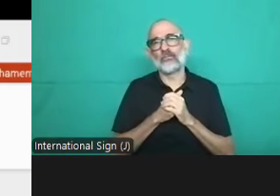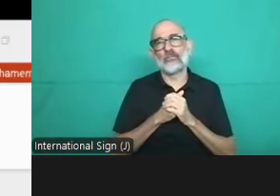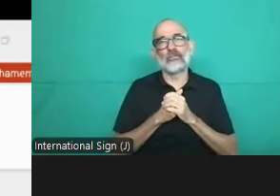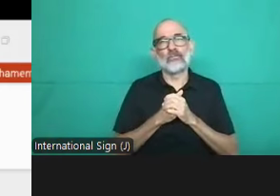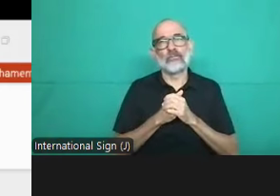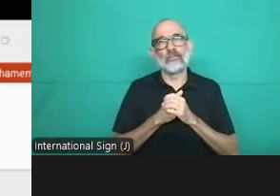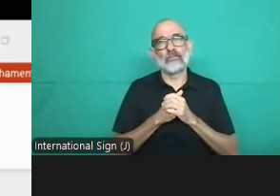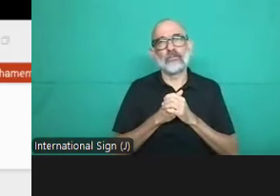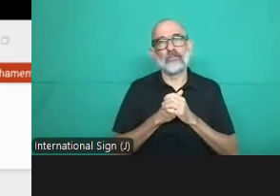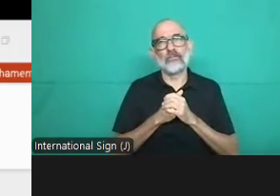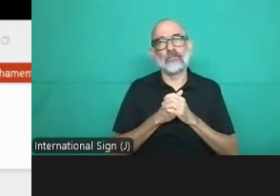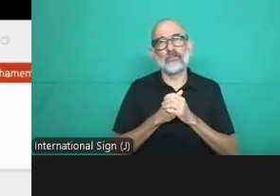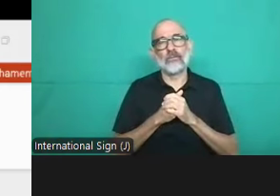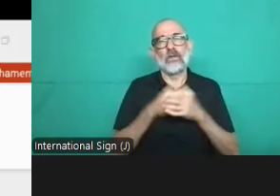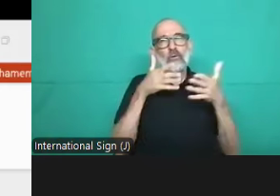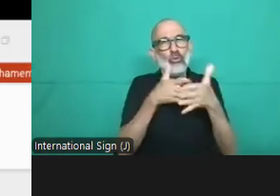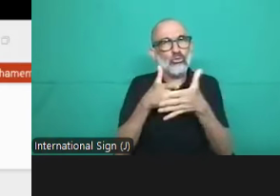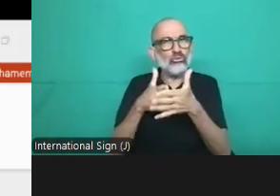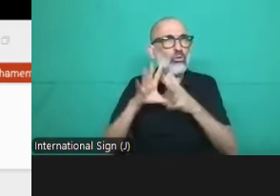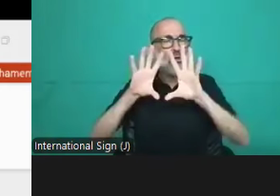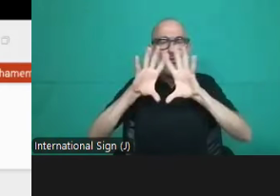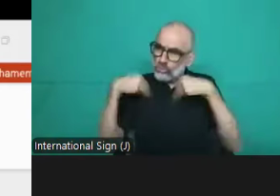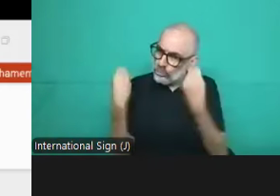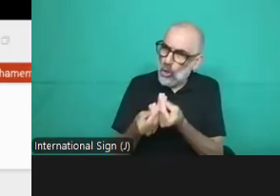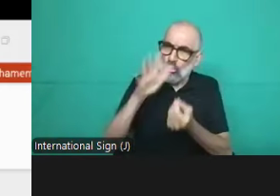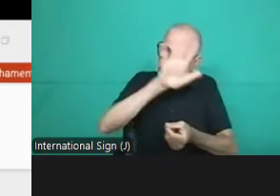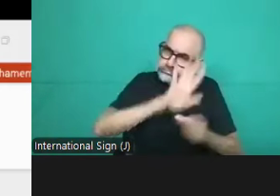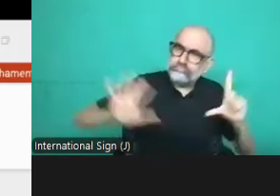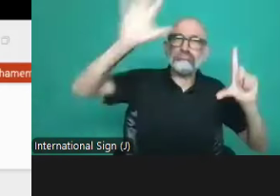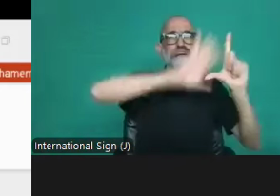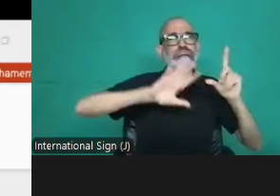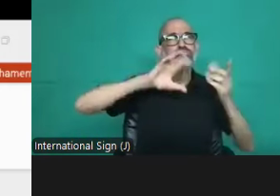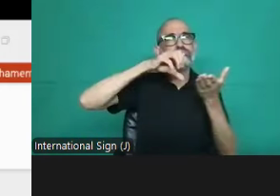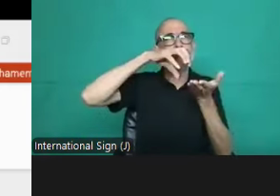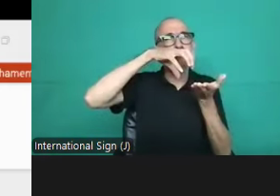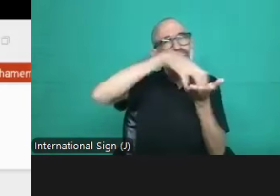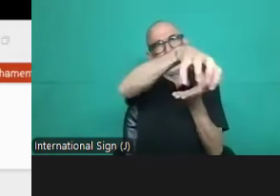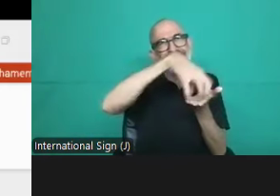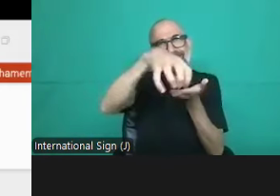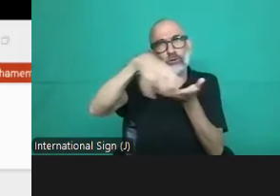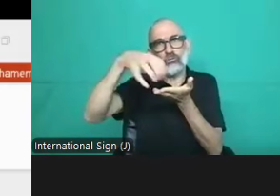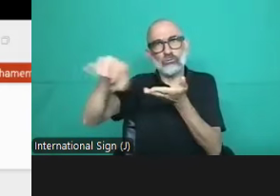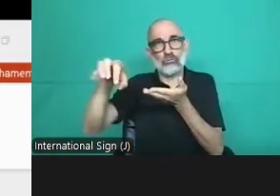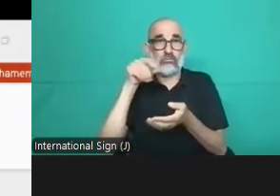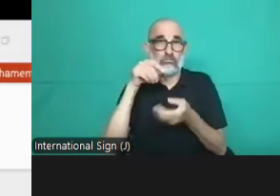seguro, highlight our main e eu vou salientar as principais ações nesse sentido.